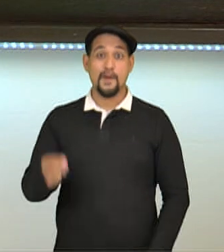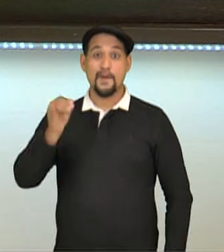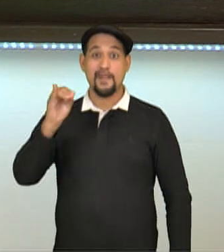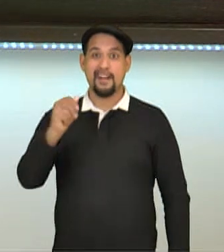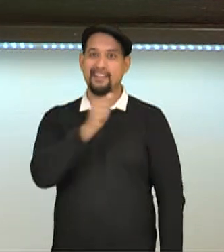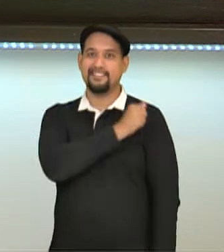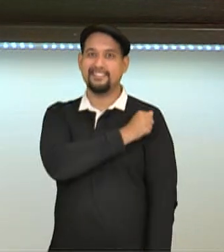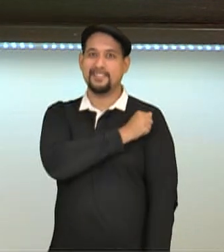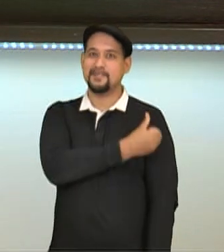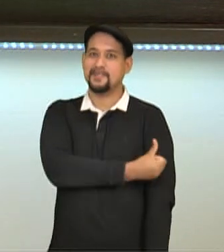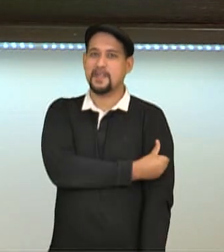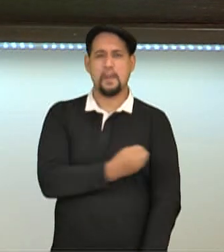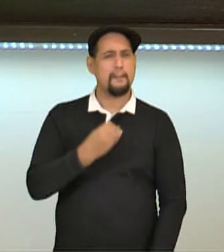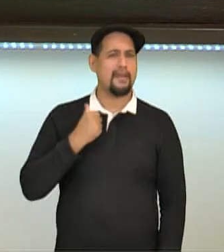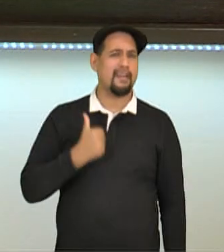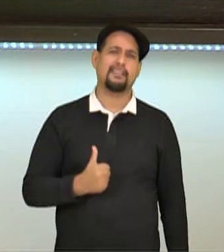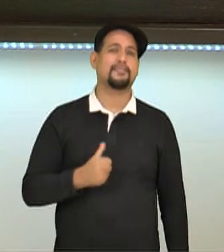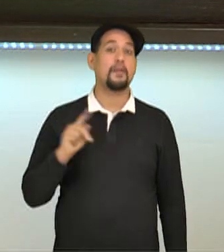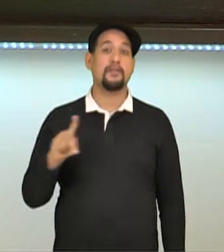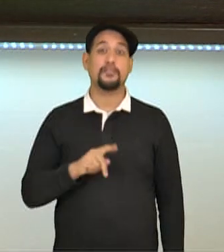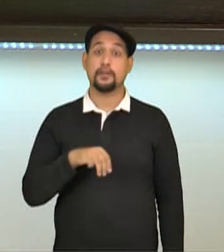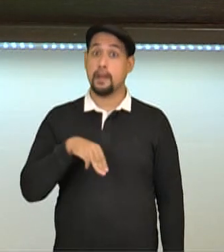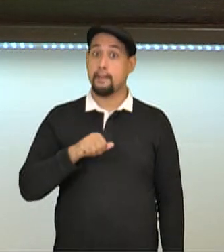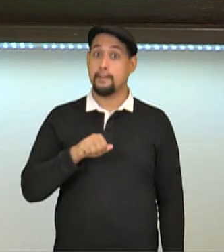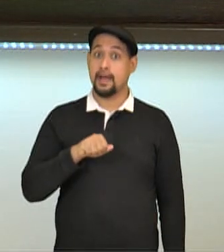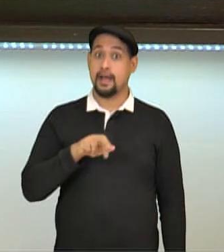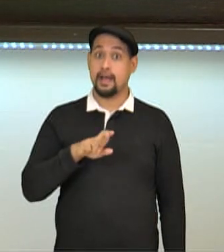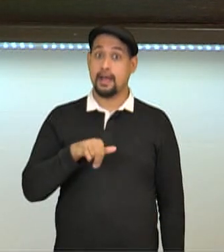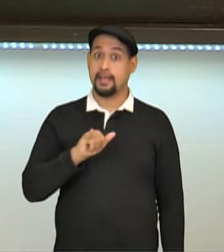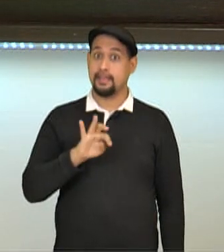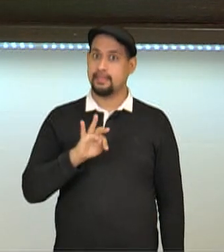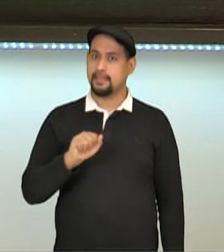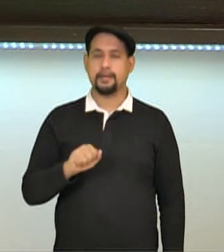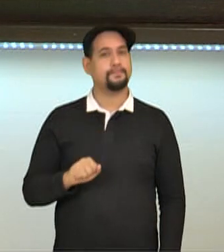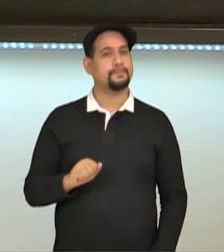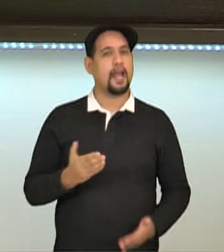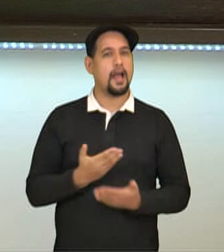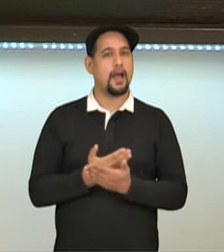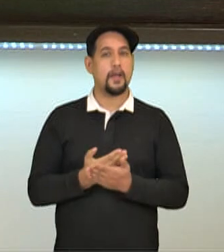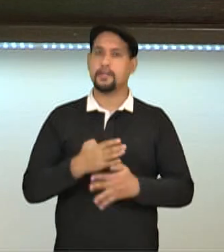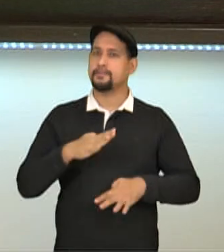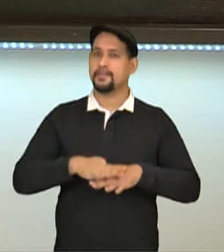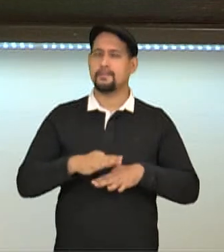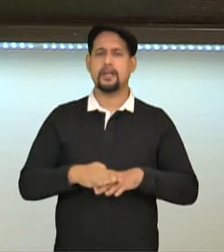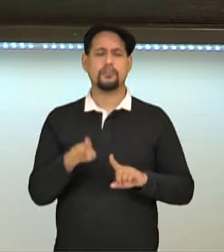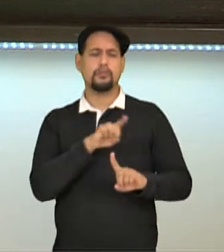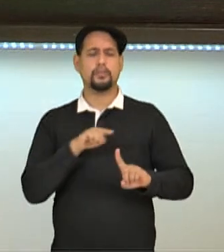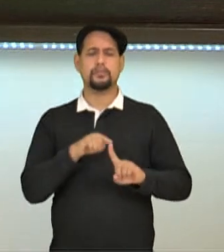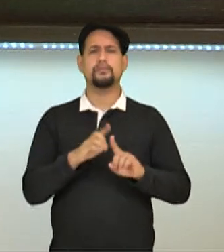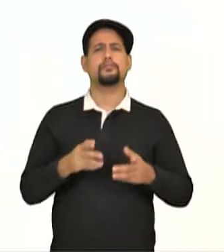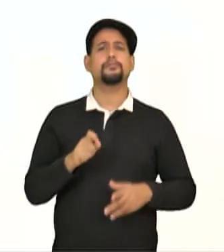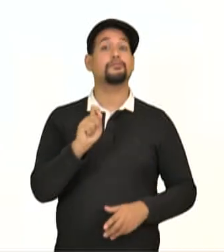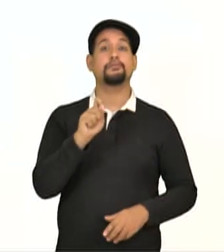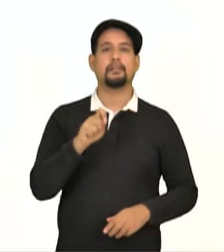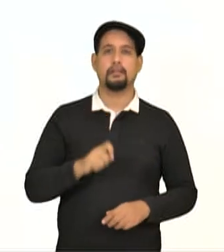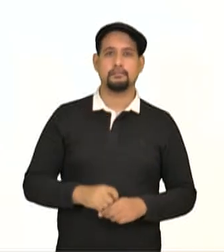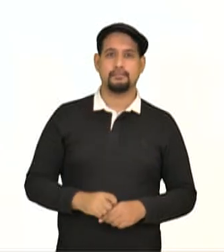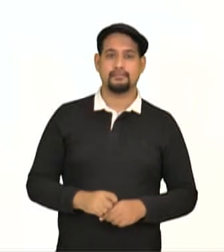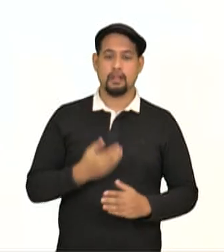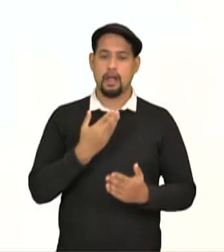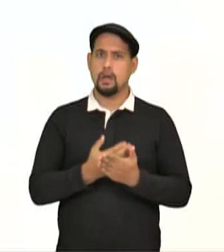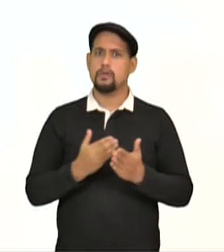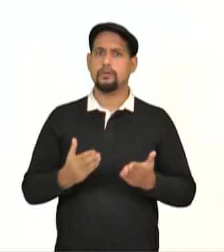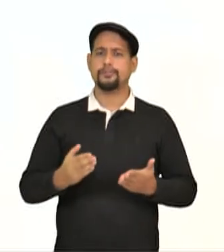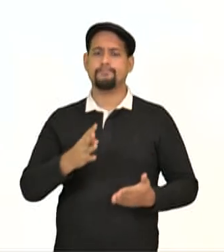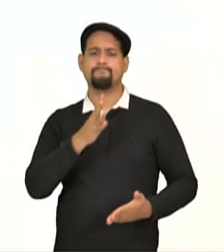Olá, estudantes do sexto ano, tudo bem? Sou a professora Marita e a gente está aqui para uma aula de matemática. Qual é o nosso objetivo? O objetivo dessa aula